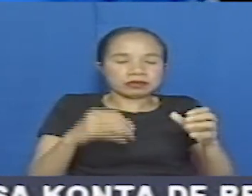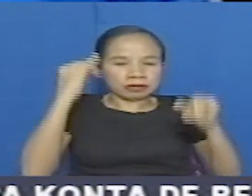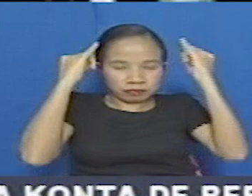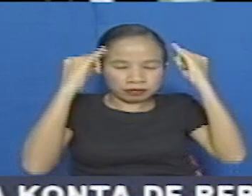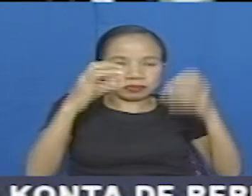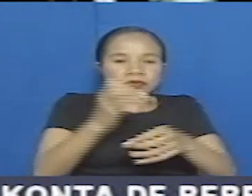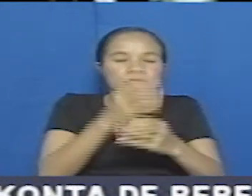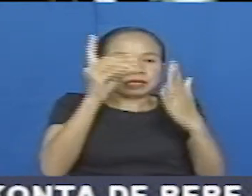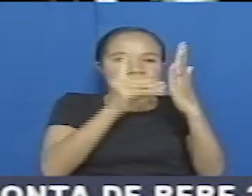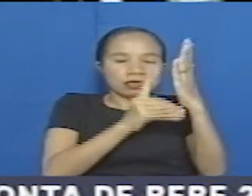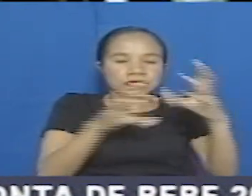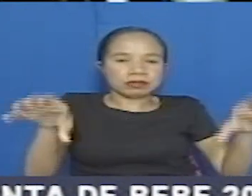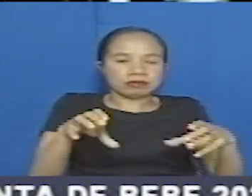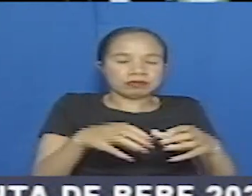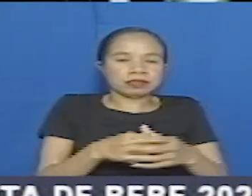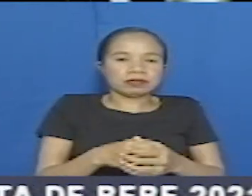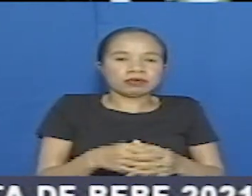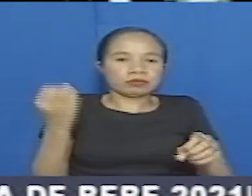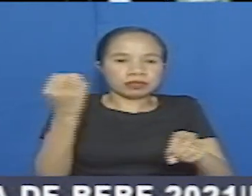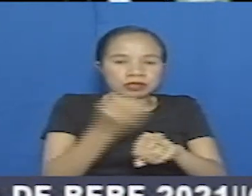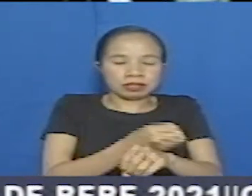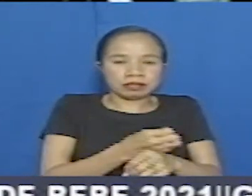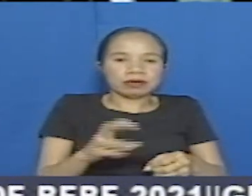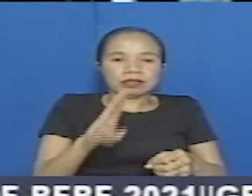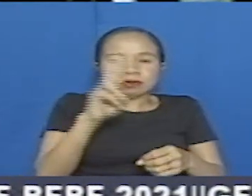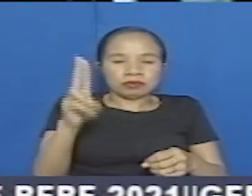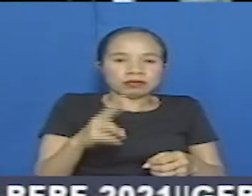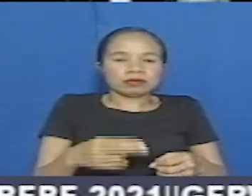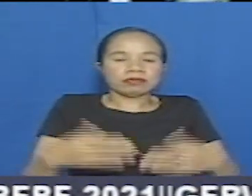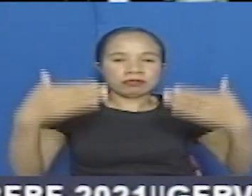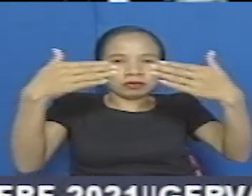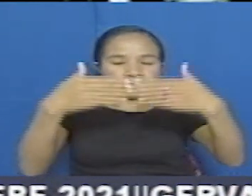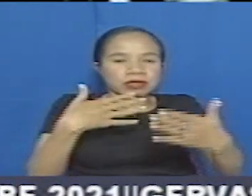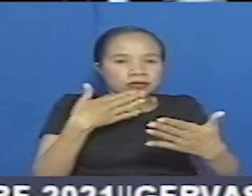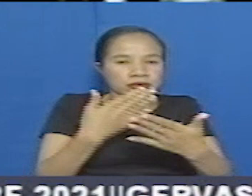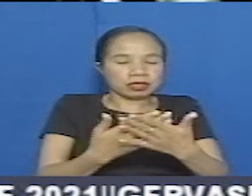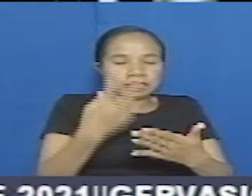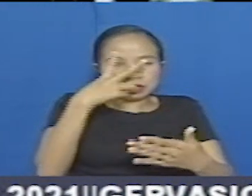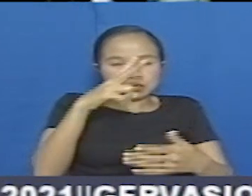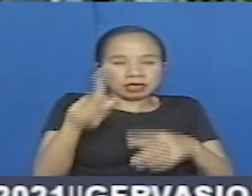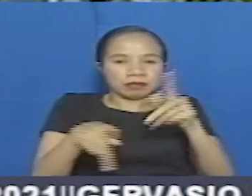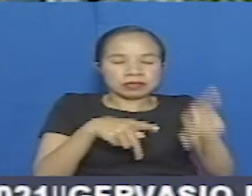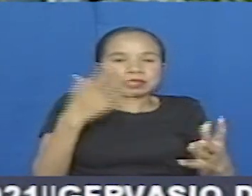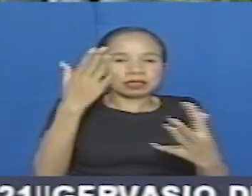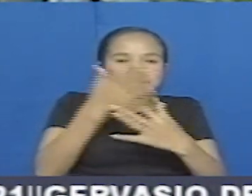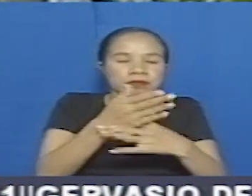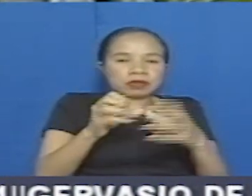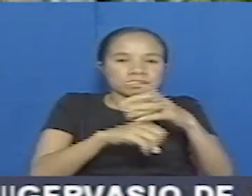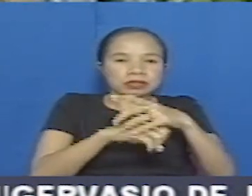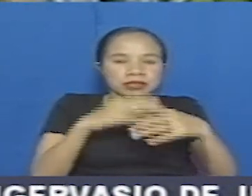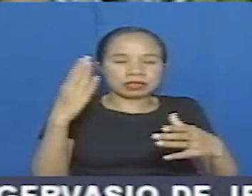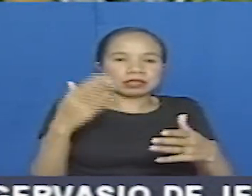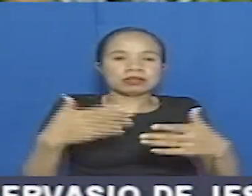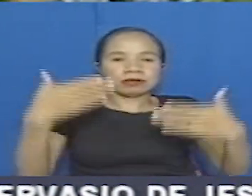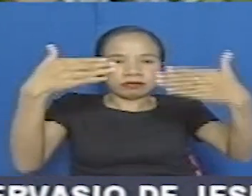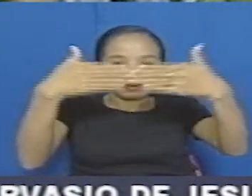análise dados Serviço Migração NIAN, o objetivo ato zero fronteira de Eclitan, no verifica cidadão Siranebetama no sai Liu